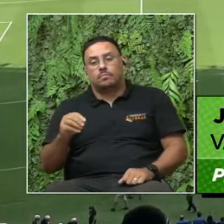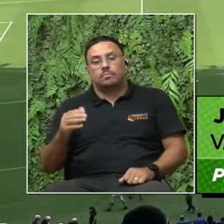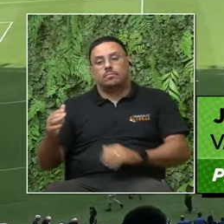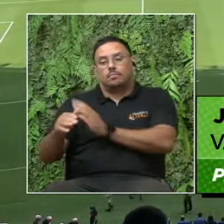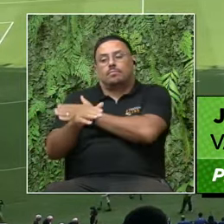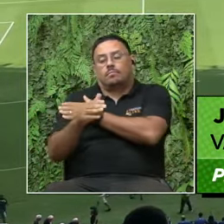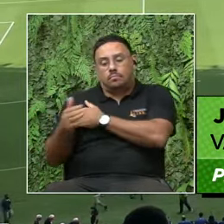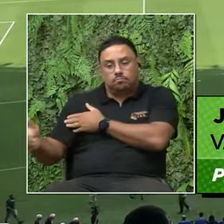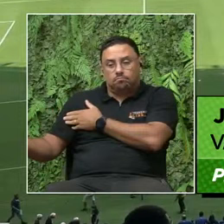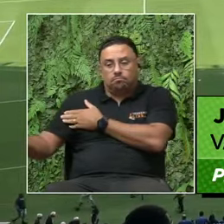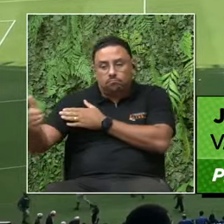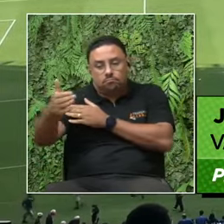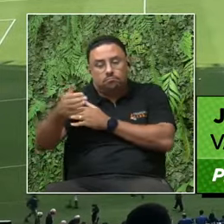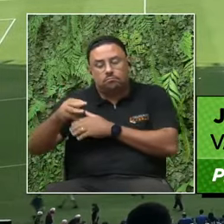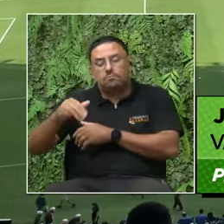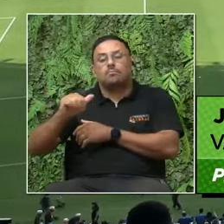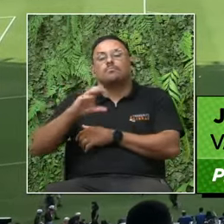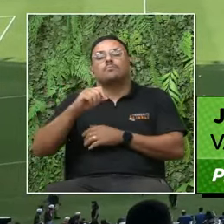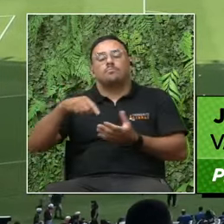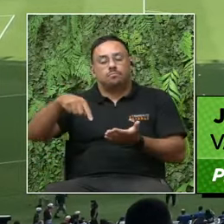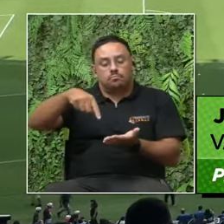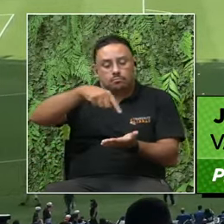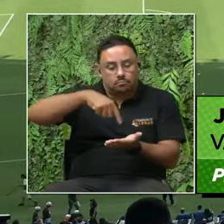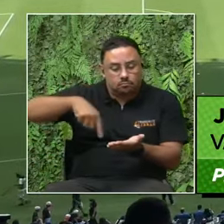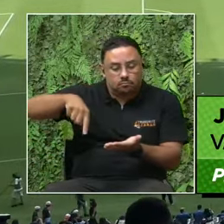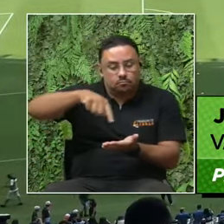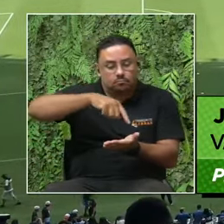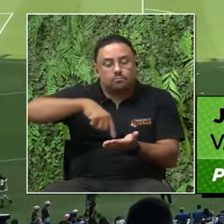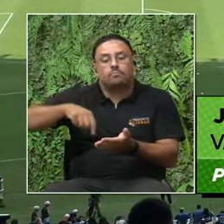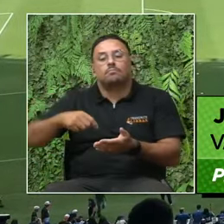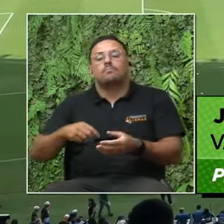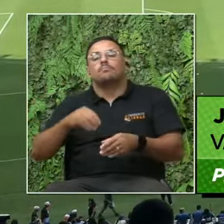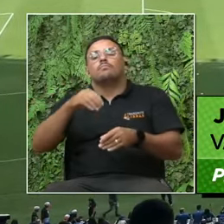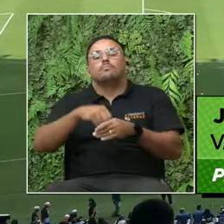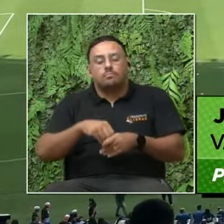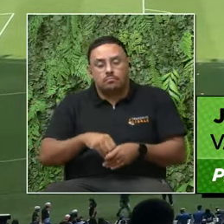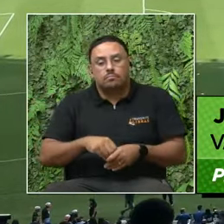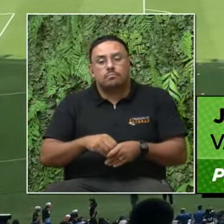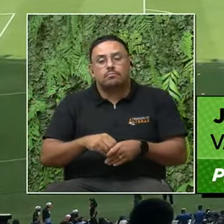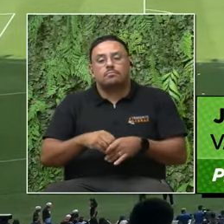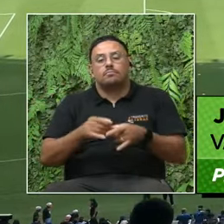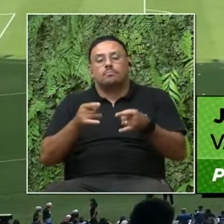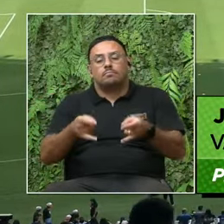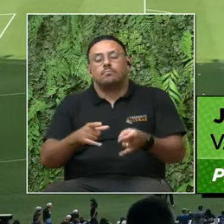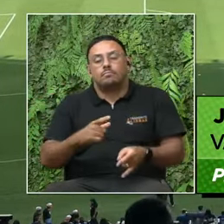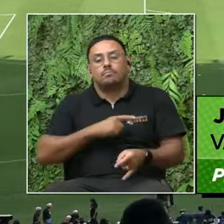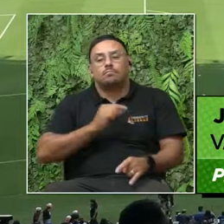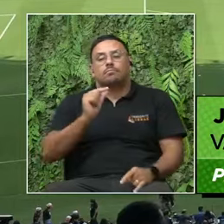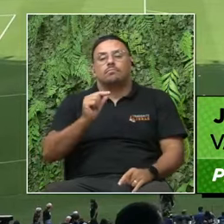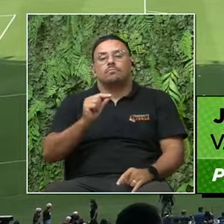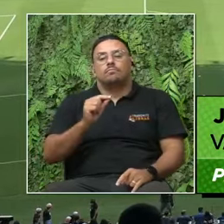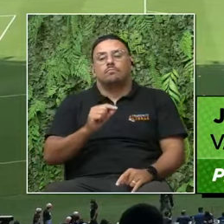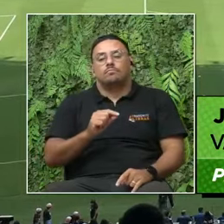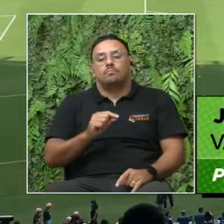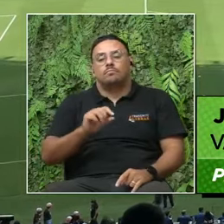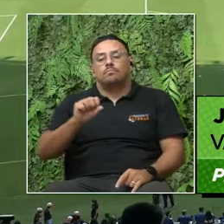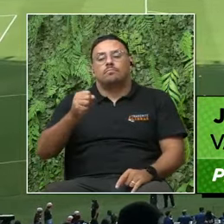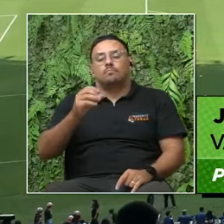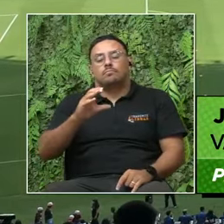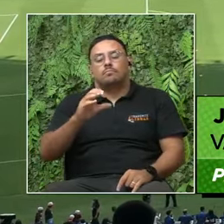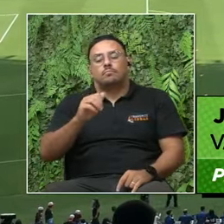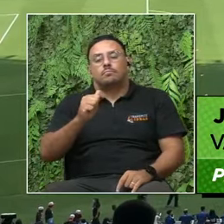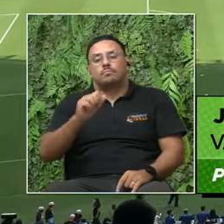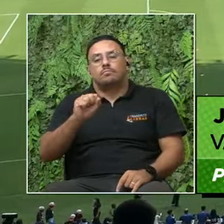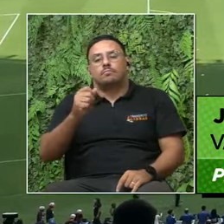lateral direito Mariano nenhum volante os volantão estão tudo aí em campo e aí tem um um um cadinho de meio-campista aqui ó escarpa